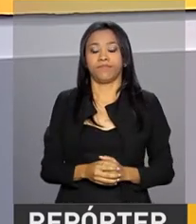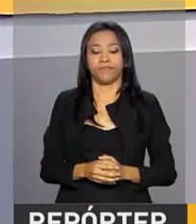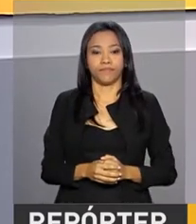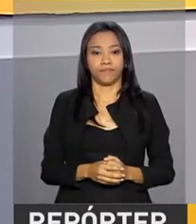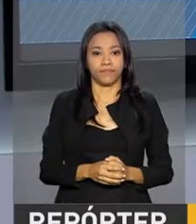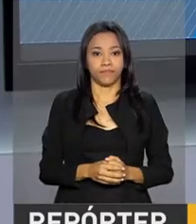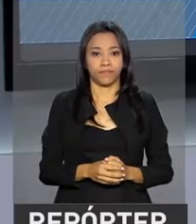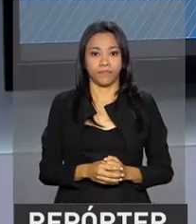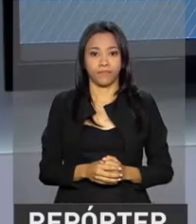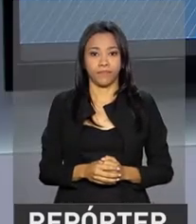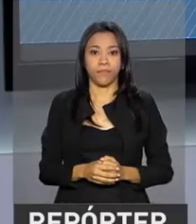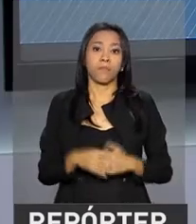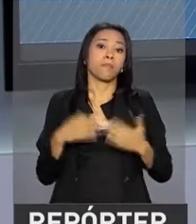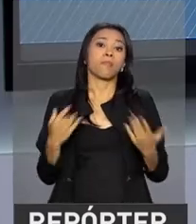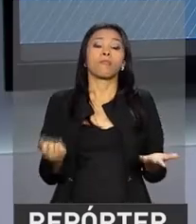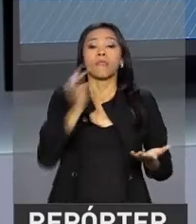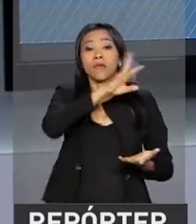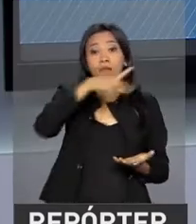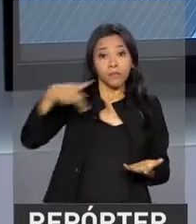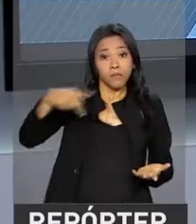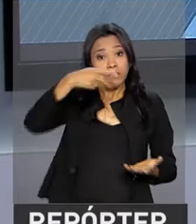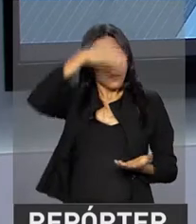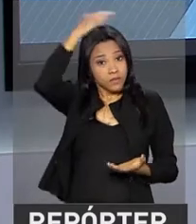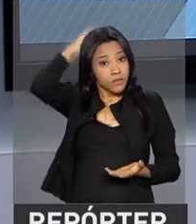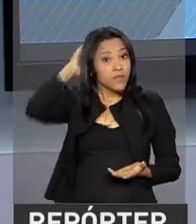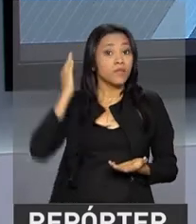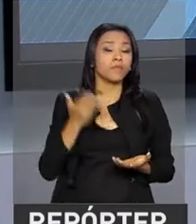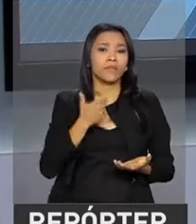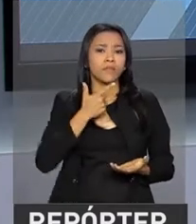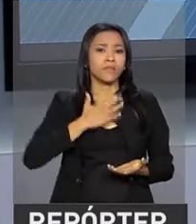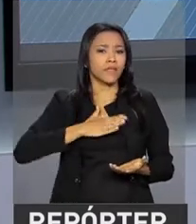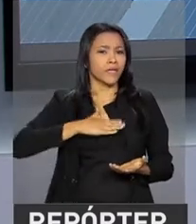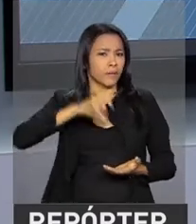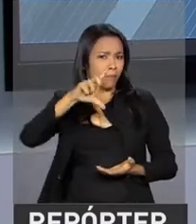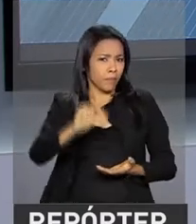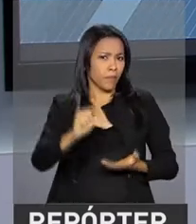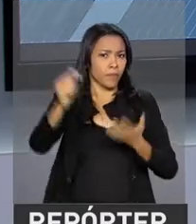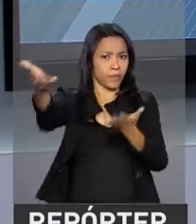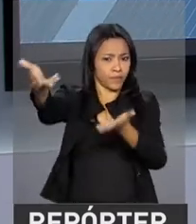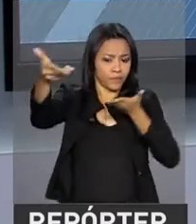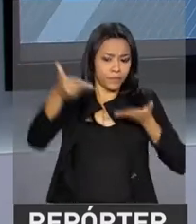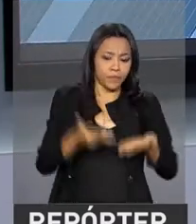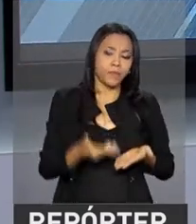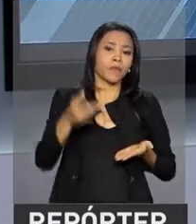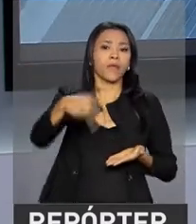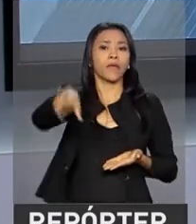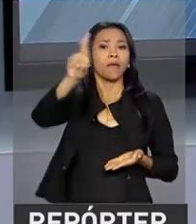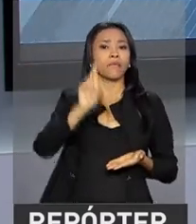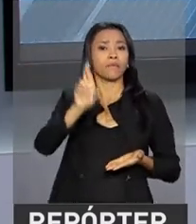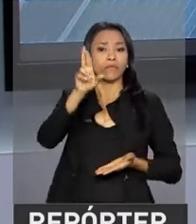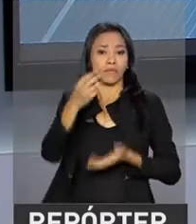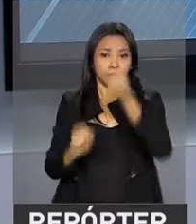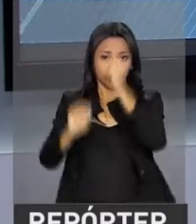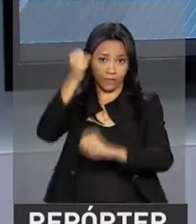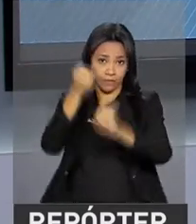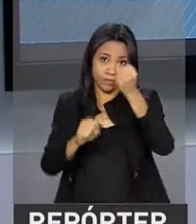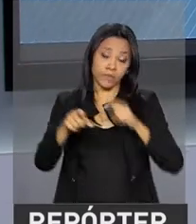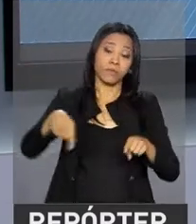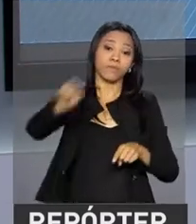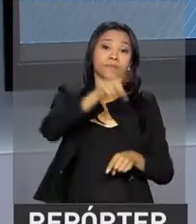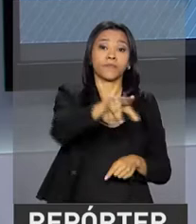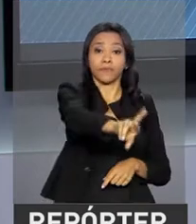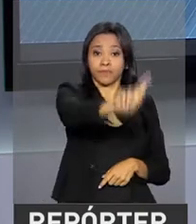dac@itamaraty.gov.br. E o presidente Michel Temer recebe daqui a pouco representantes do setor da indústria e centrais